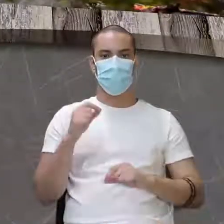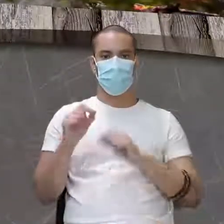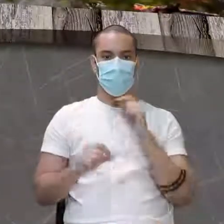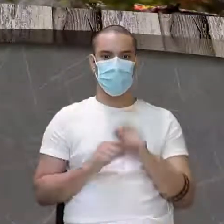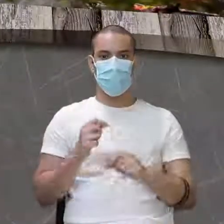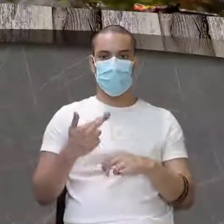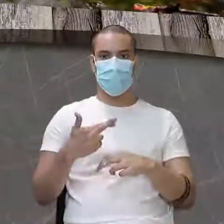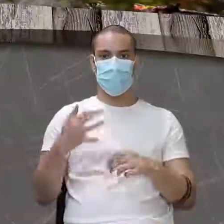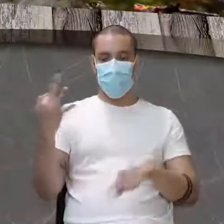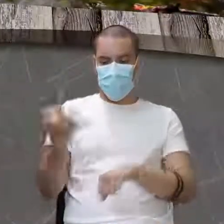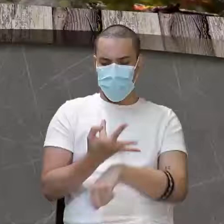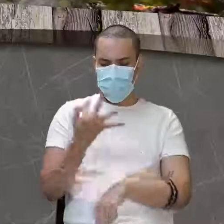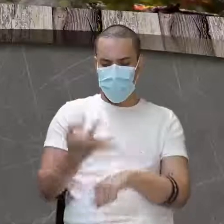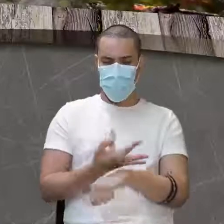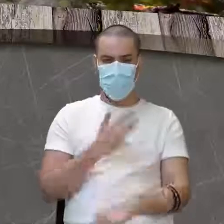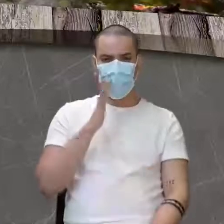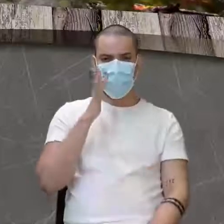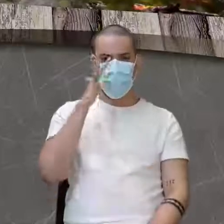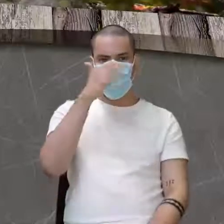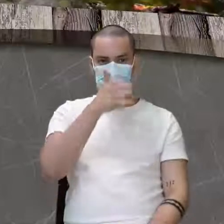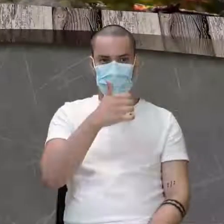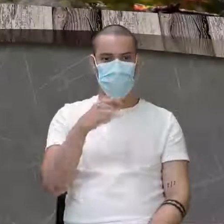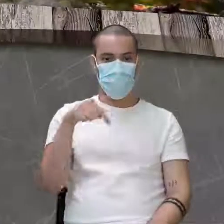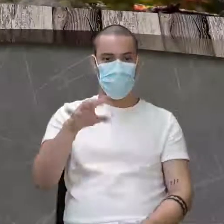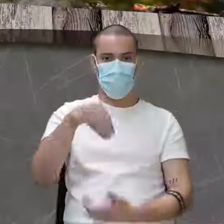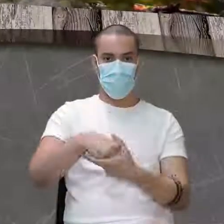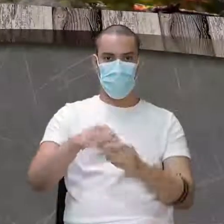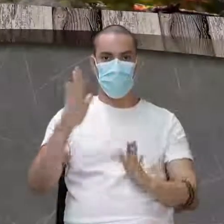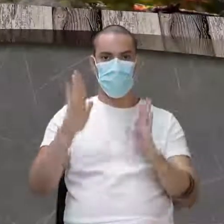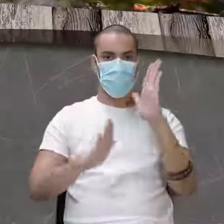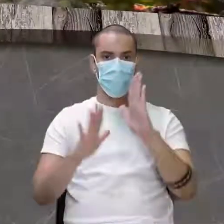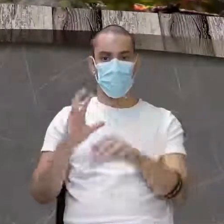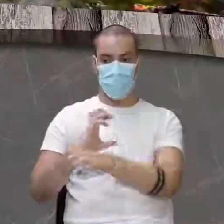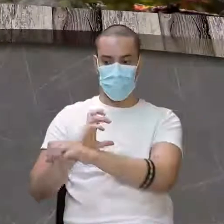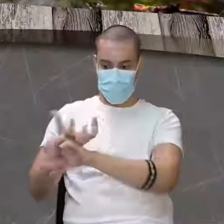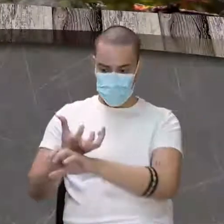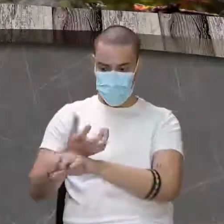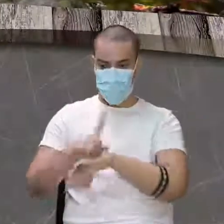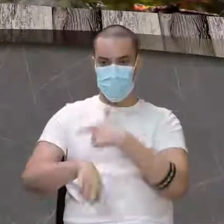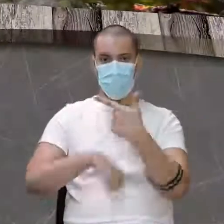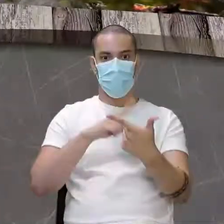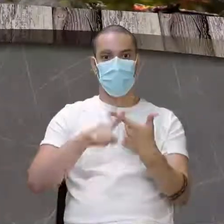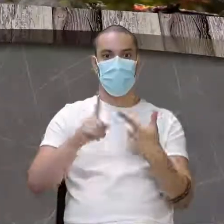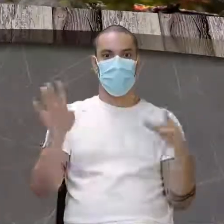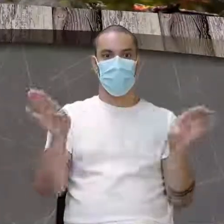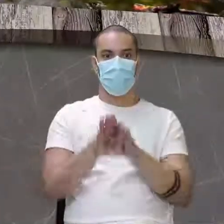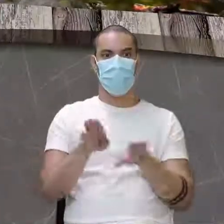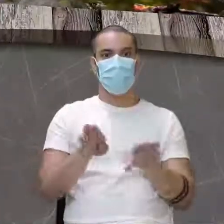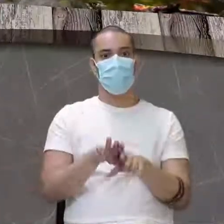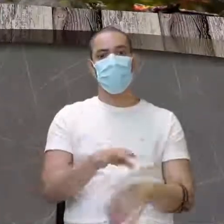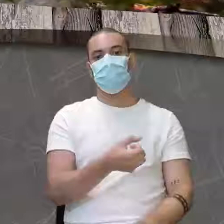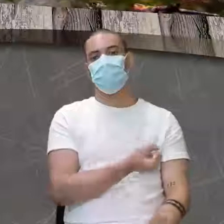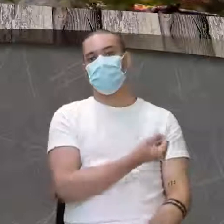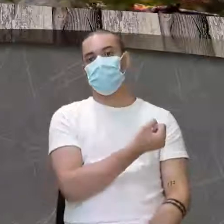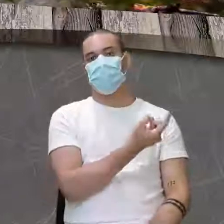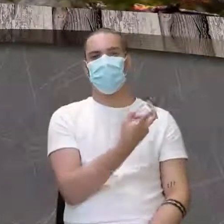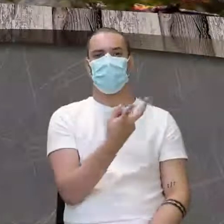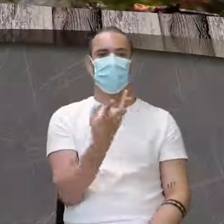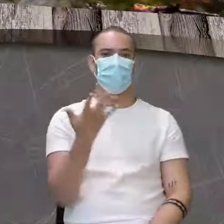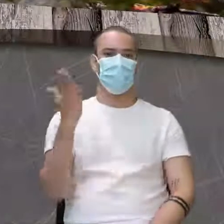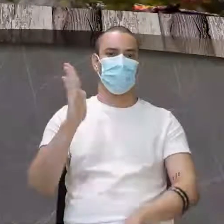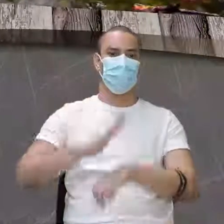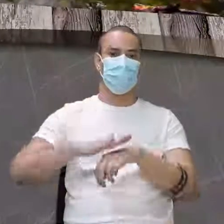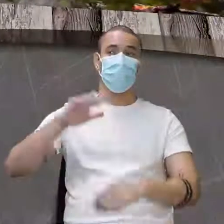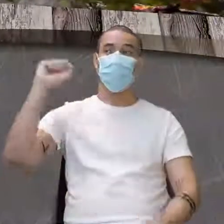de resistência para esses períodos secos, resistências para grande quantidade